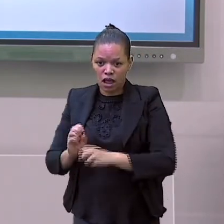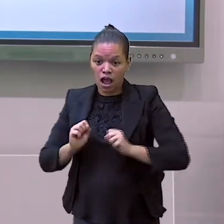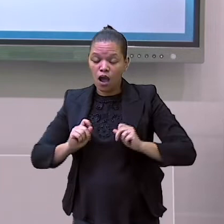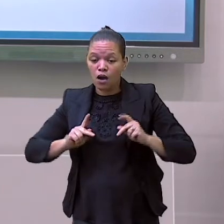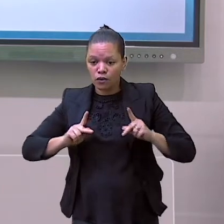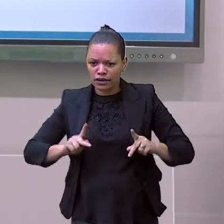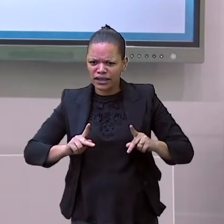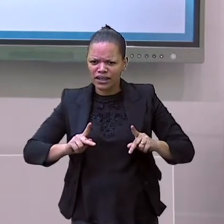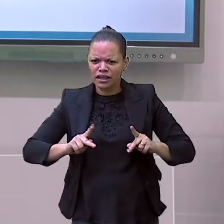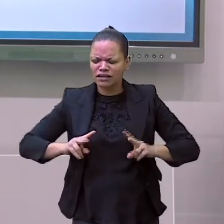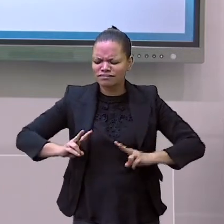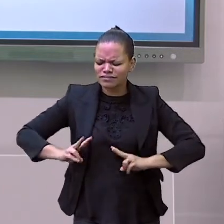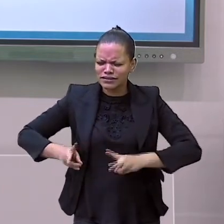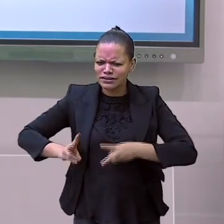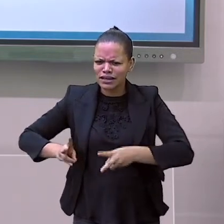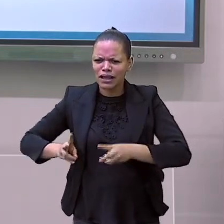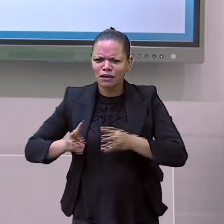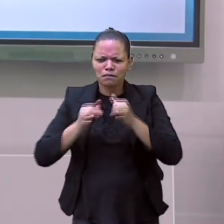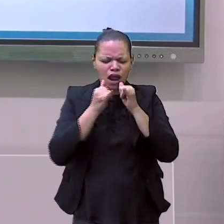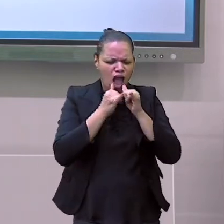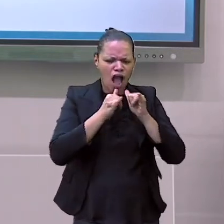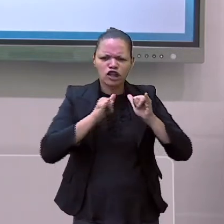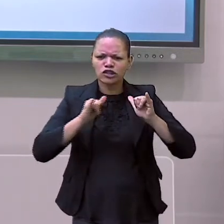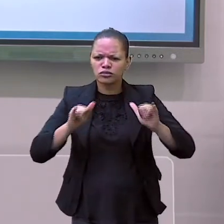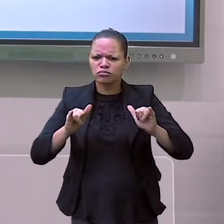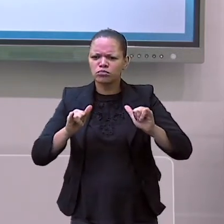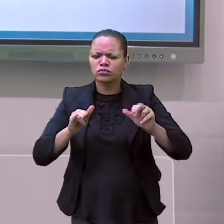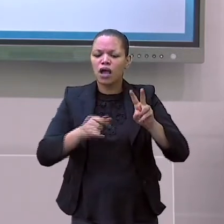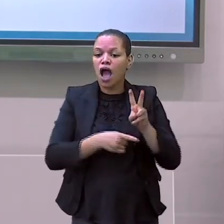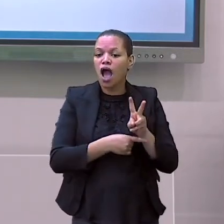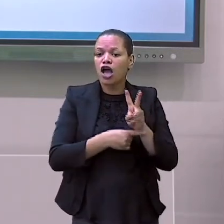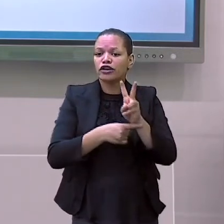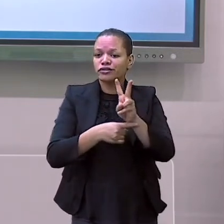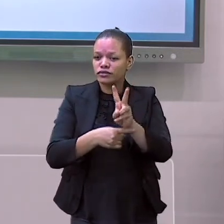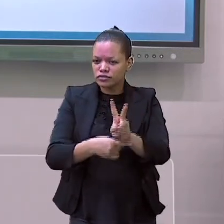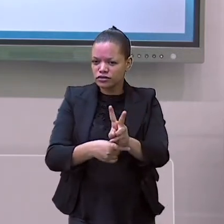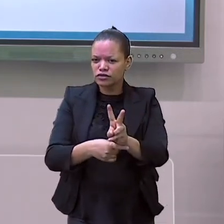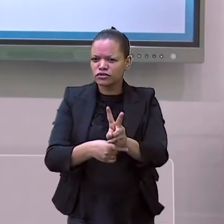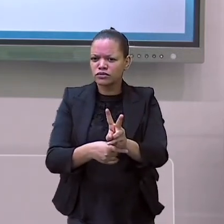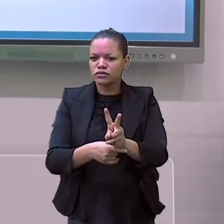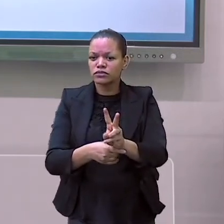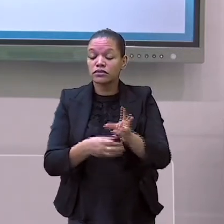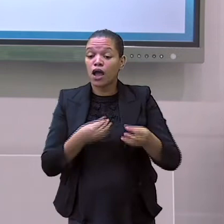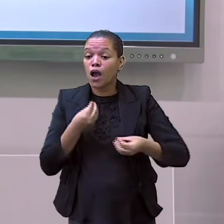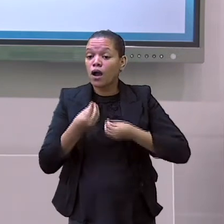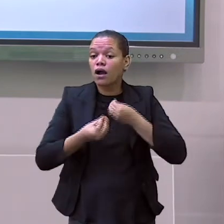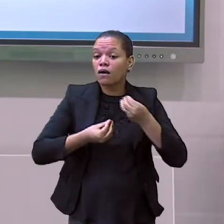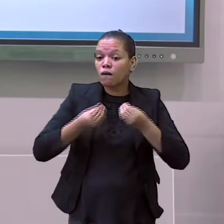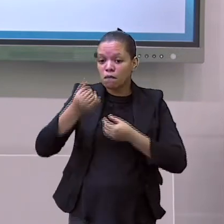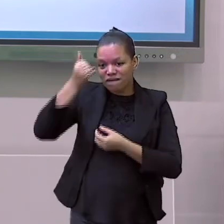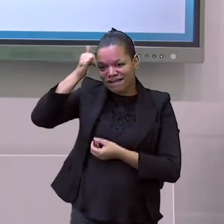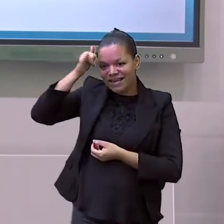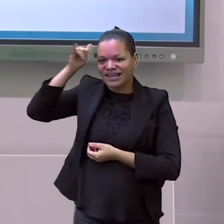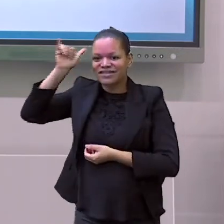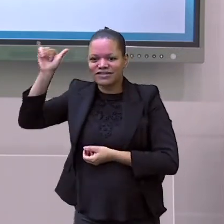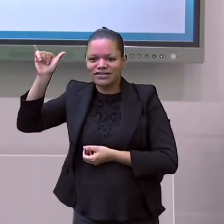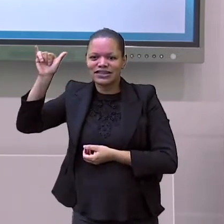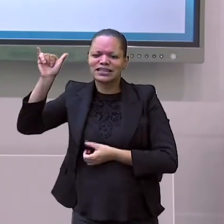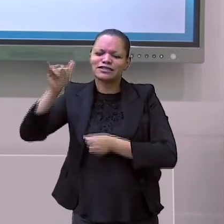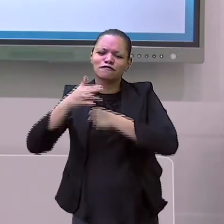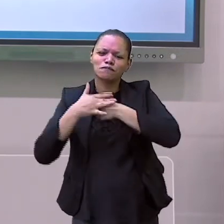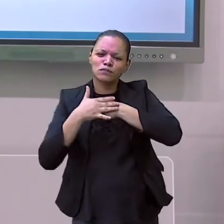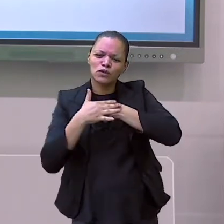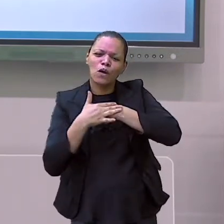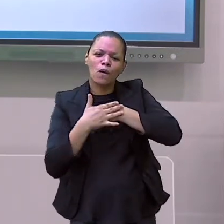atualizando aí quanto aos dados e a prevenção e também, uma vez contaminado, qual